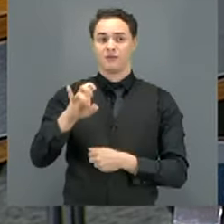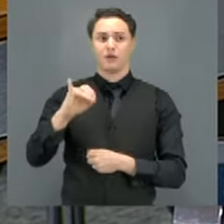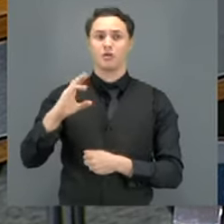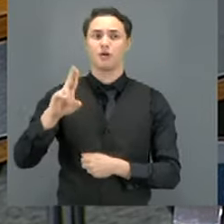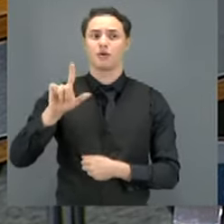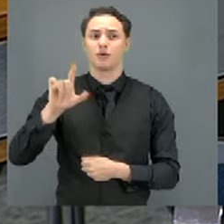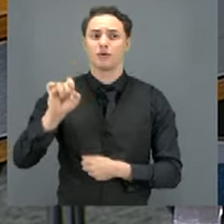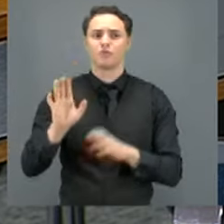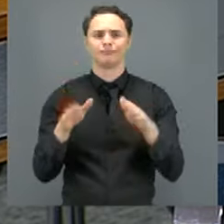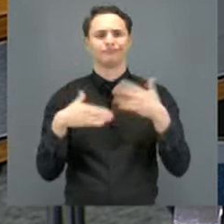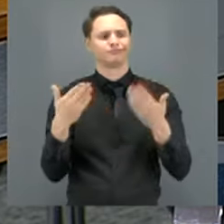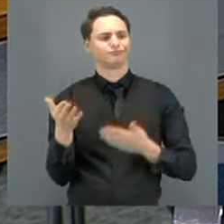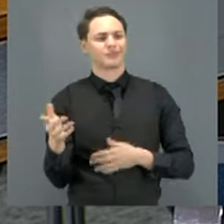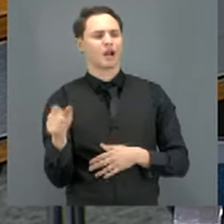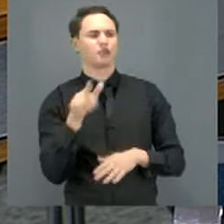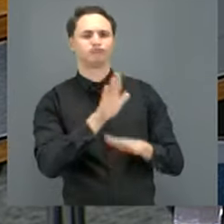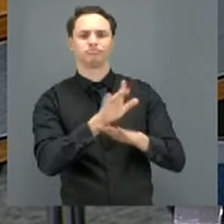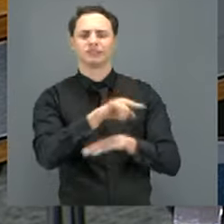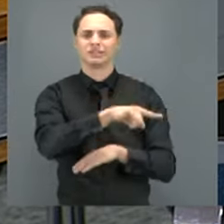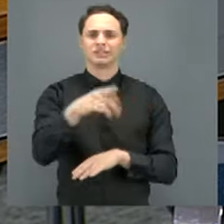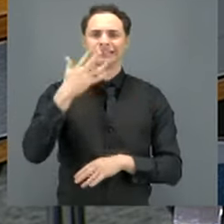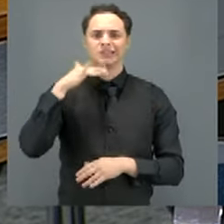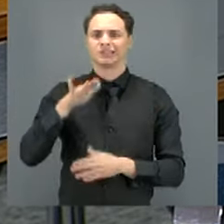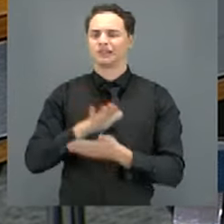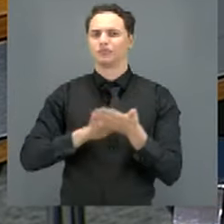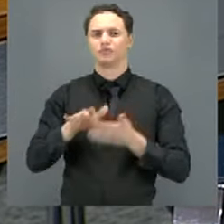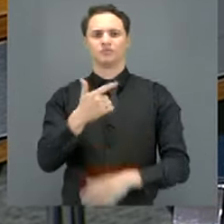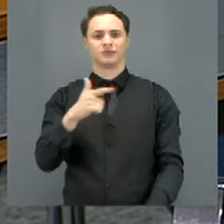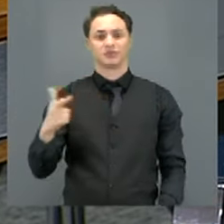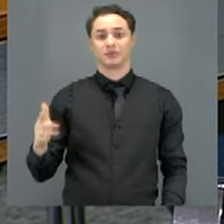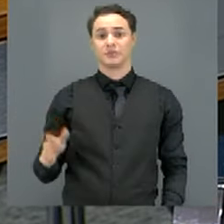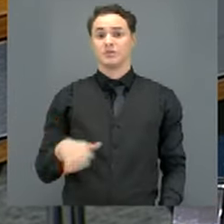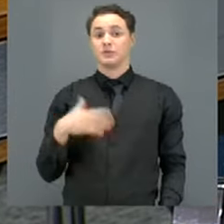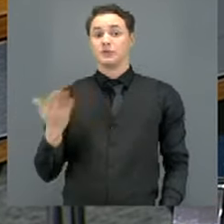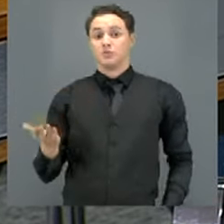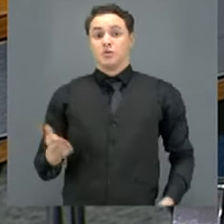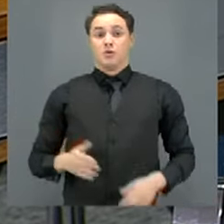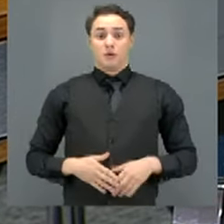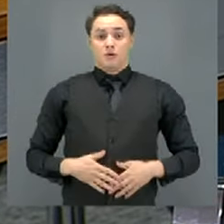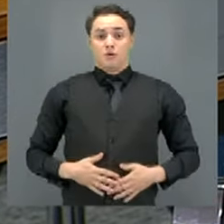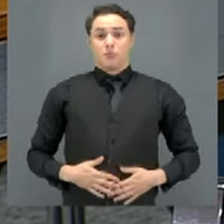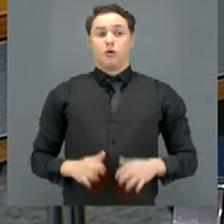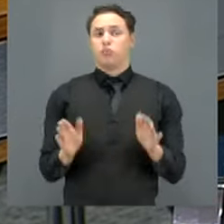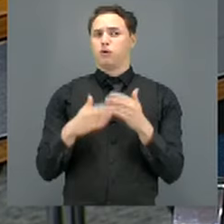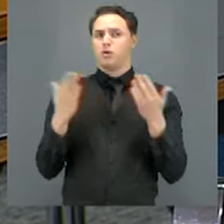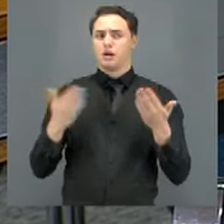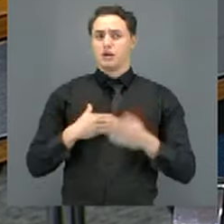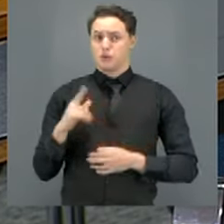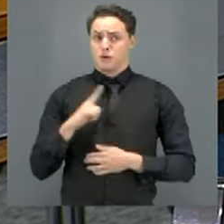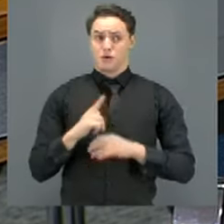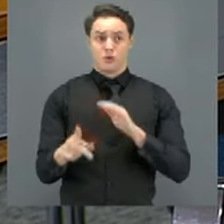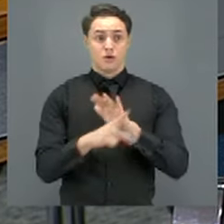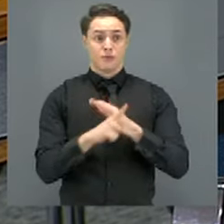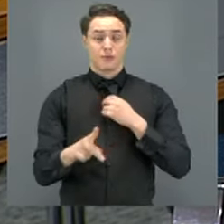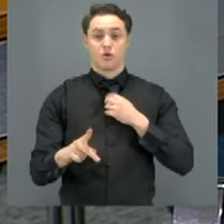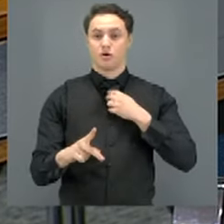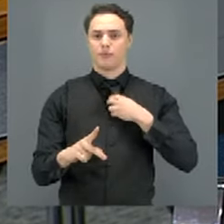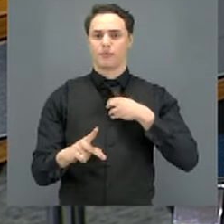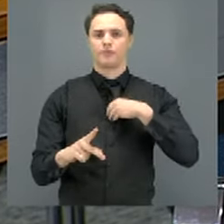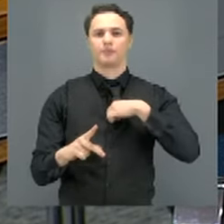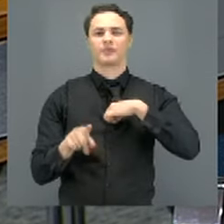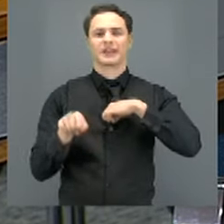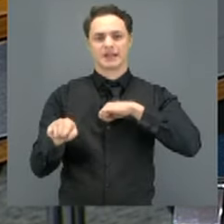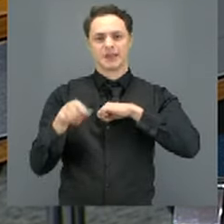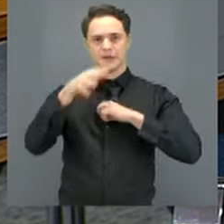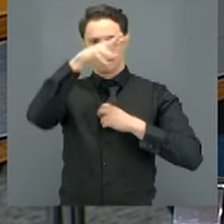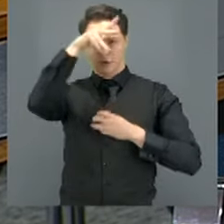pegar essas crianças e levar num posto de atendimento. Graças ao governo do estado de Mato Grosso, foi feita uma